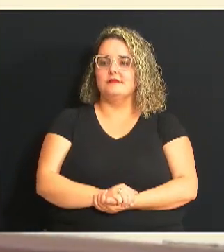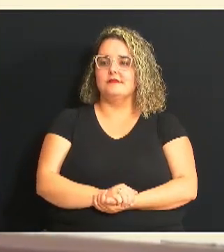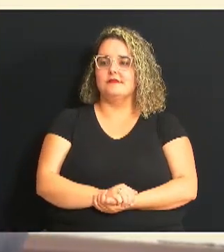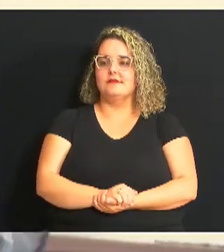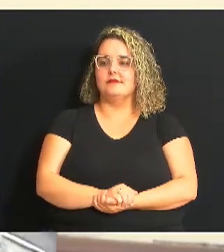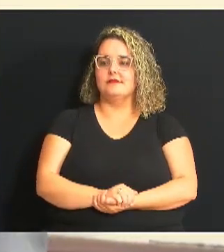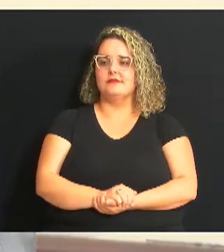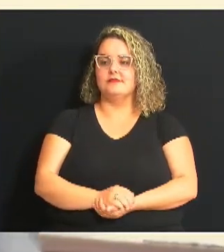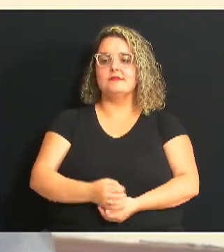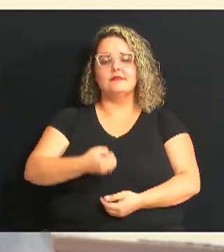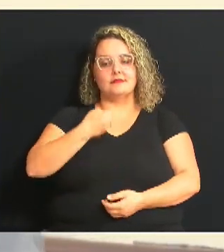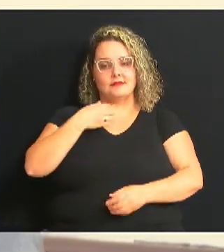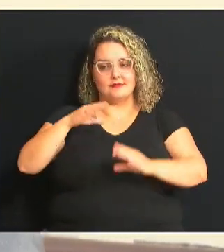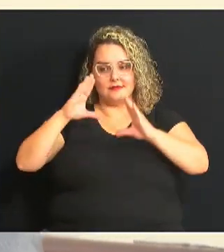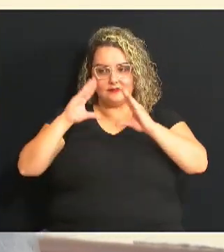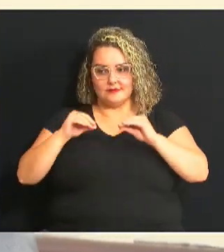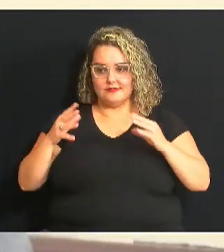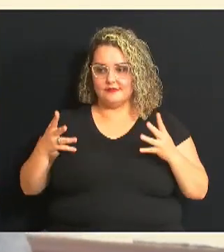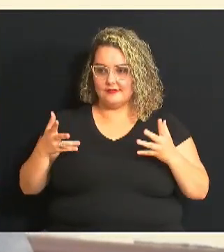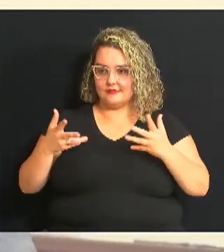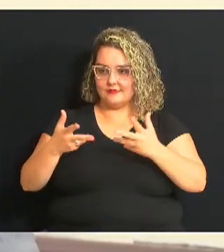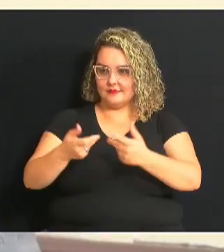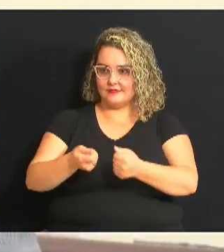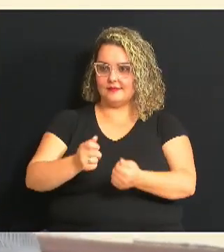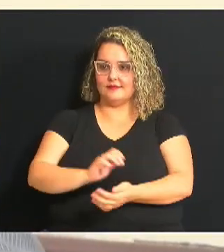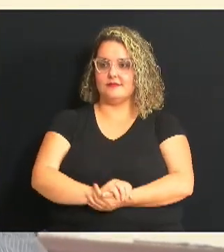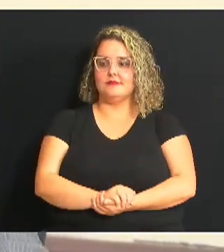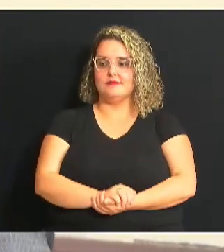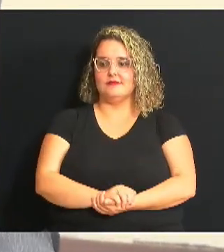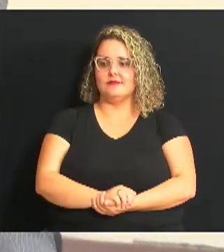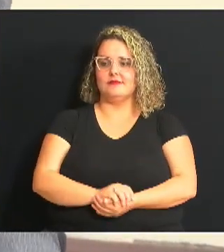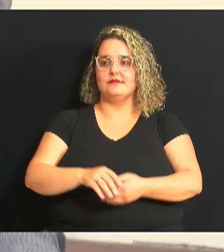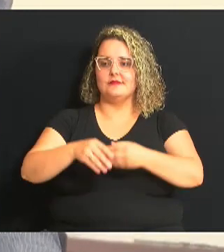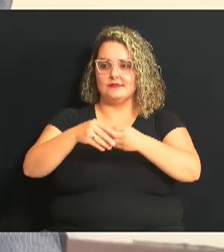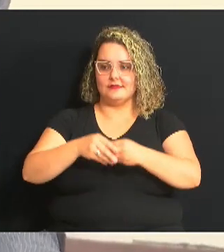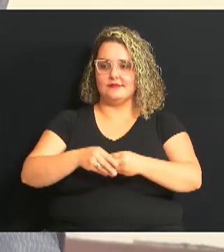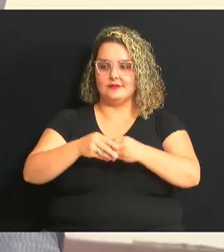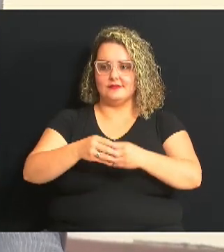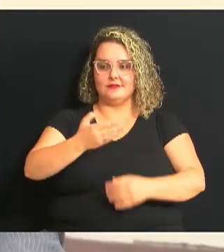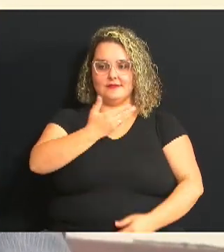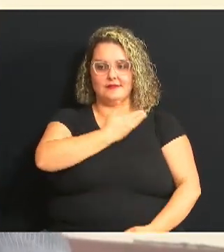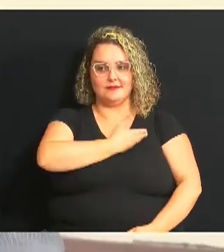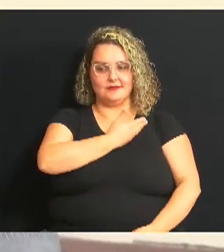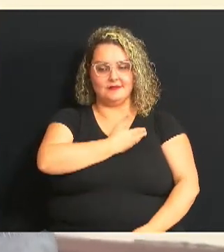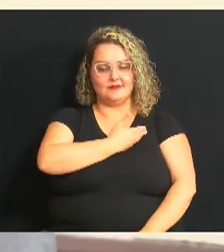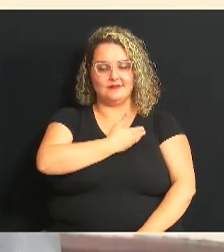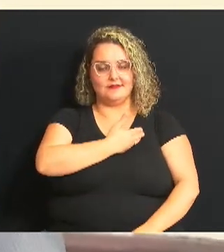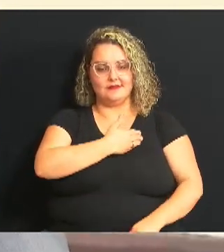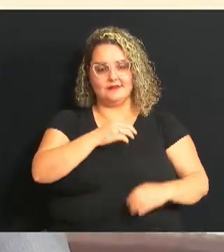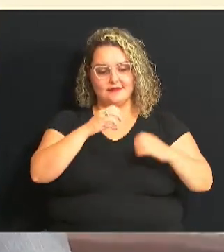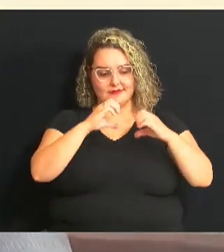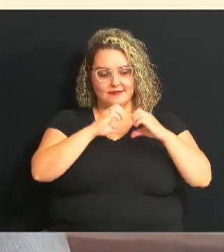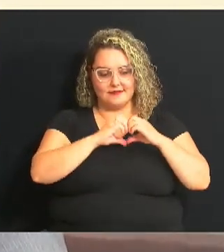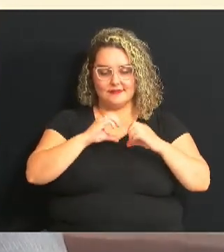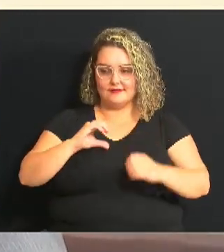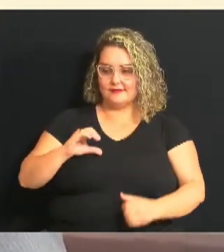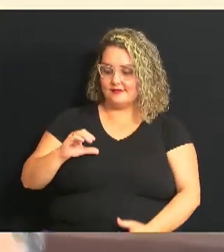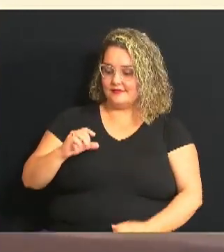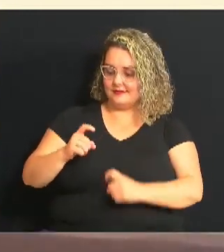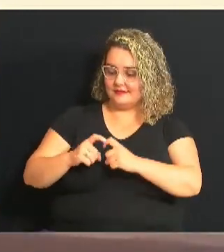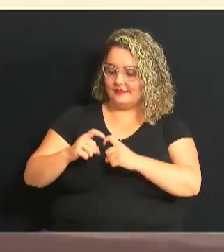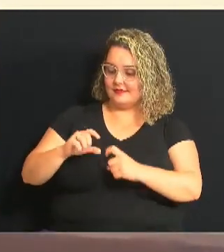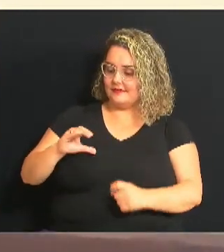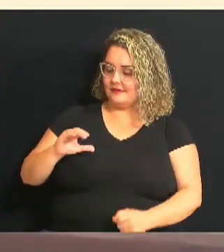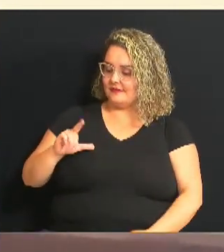Muito boa noite a todos. Cumprimentar aqui o amigo querido Cláudio Azenha, Dr. Cláudio